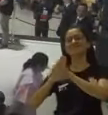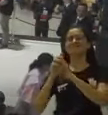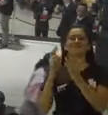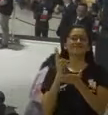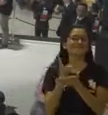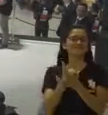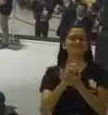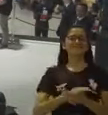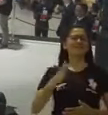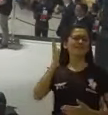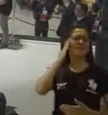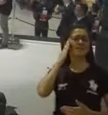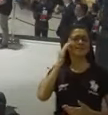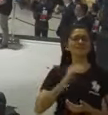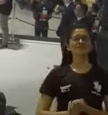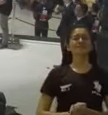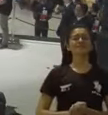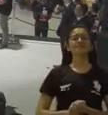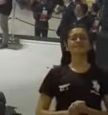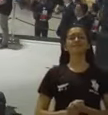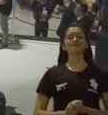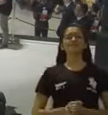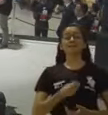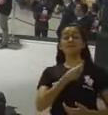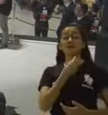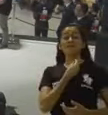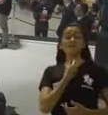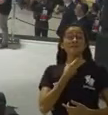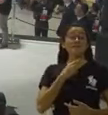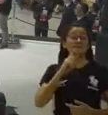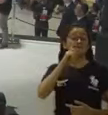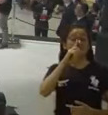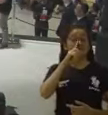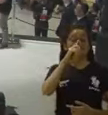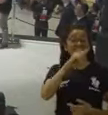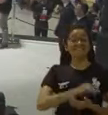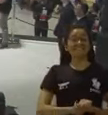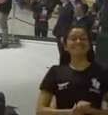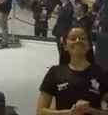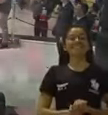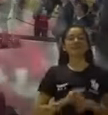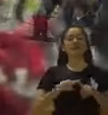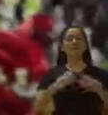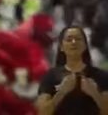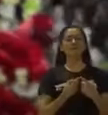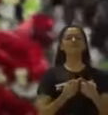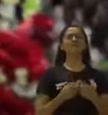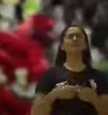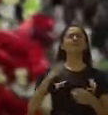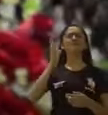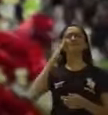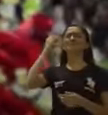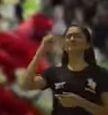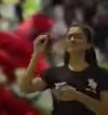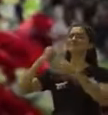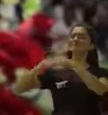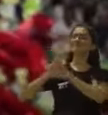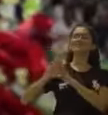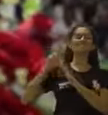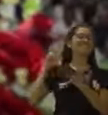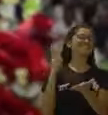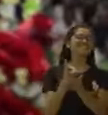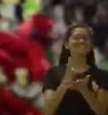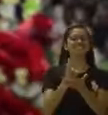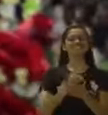eu sei o que é colocar a minha vida em risco, mas também eu sei o que é ser guardado e preservado